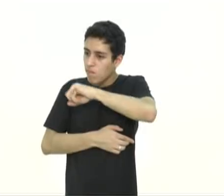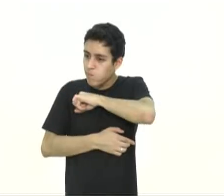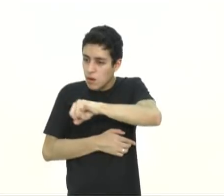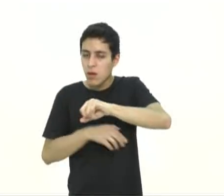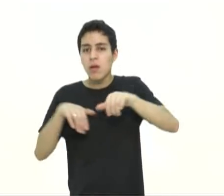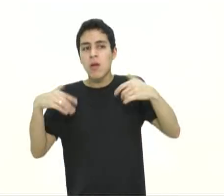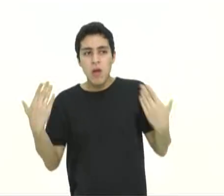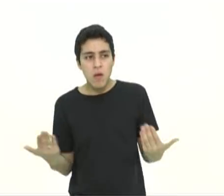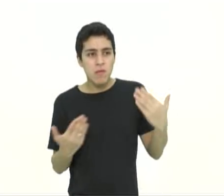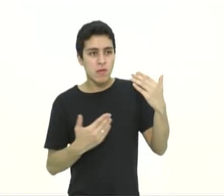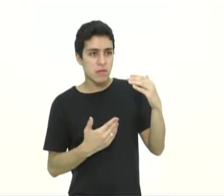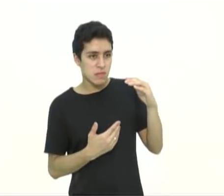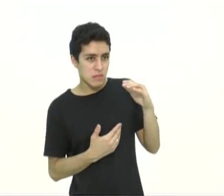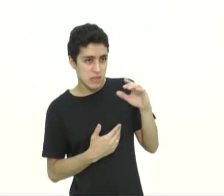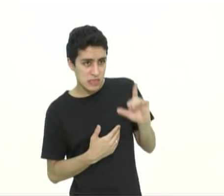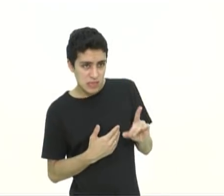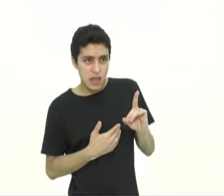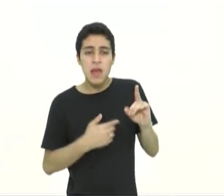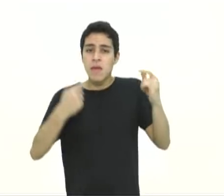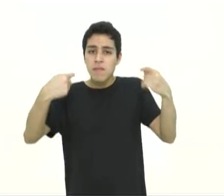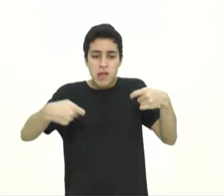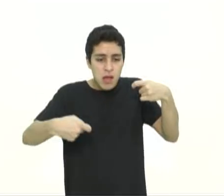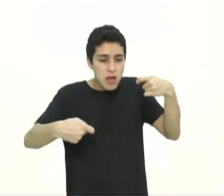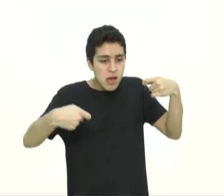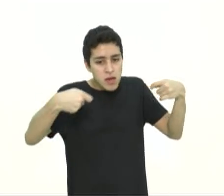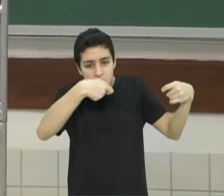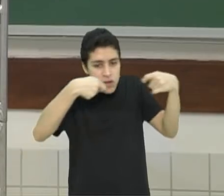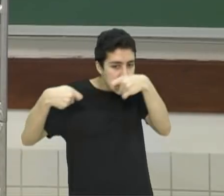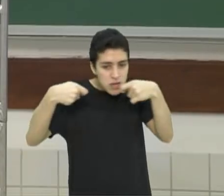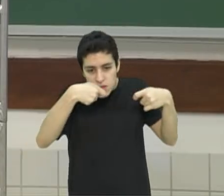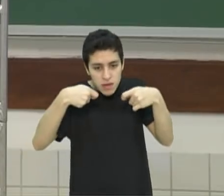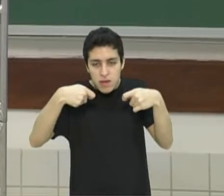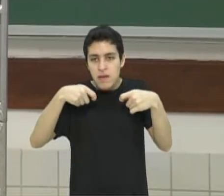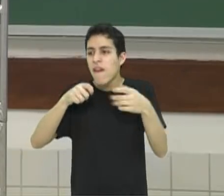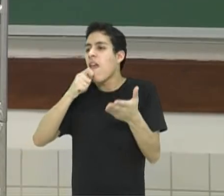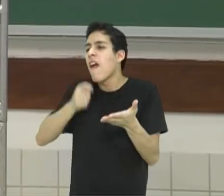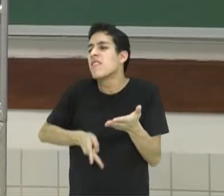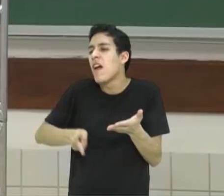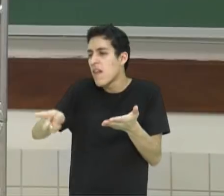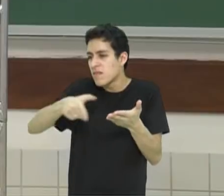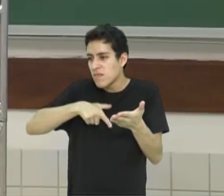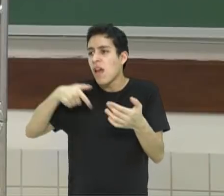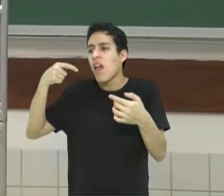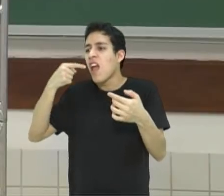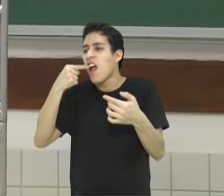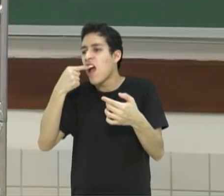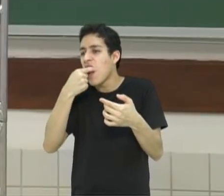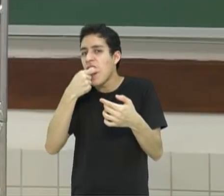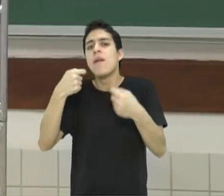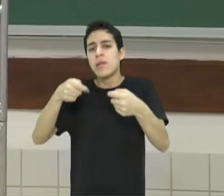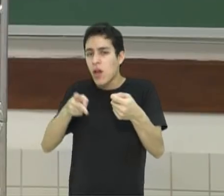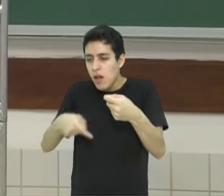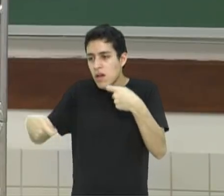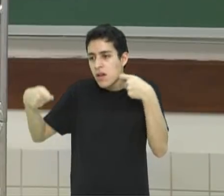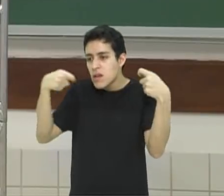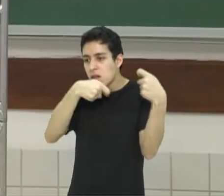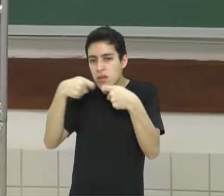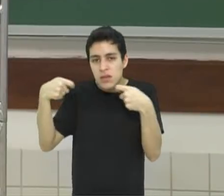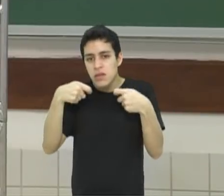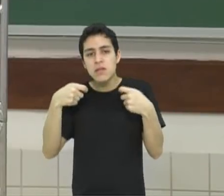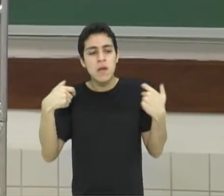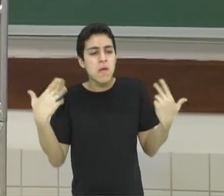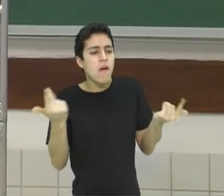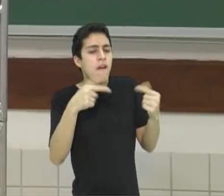os dentes depois das 6 refeições e enquanto tiver dentes. Qual delas tem um trecho cômico e